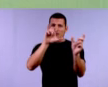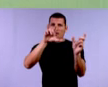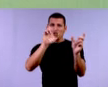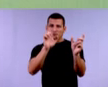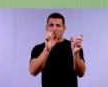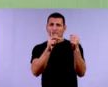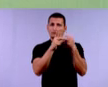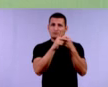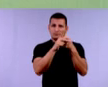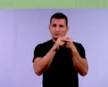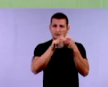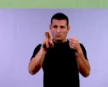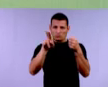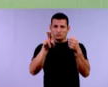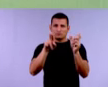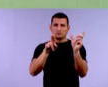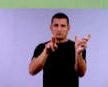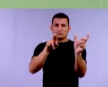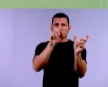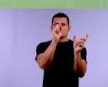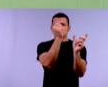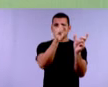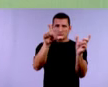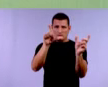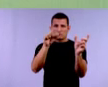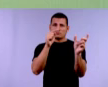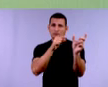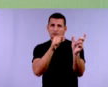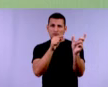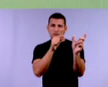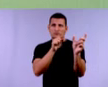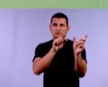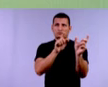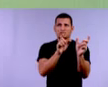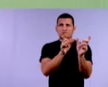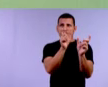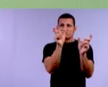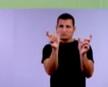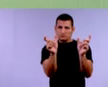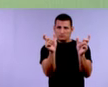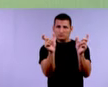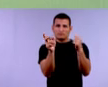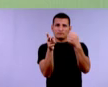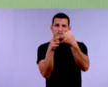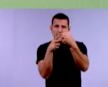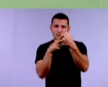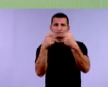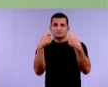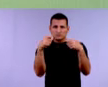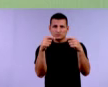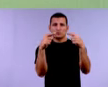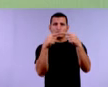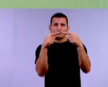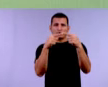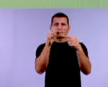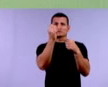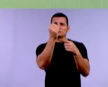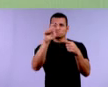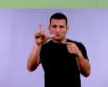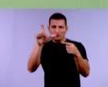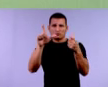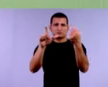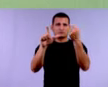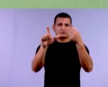singular, logicamente, esse verbo precisa ficar no singular. Ele